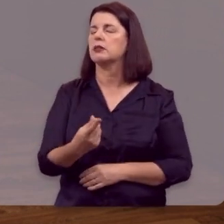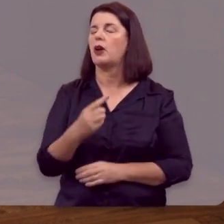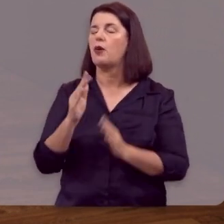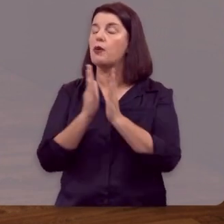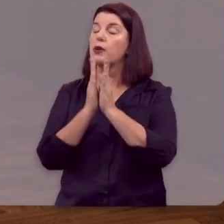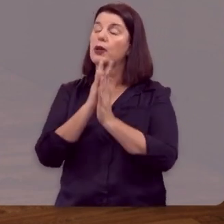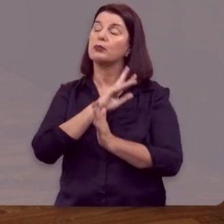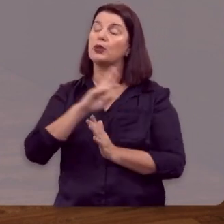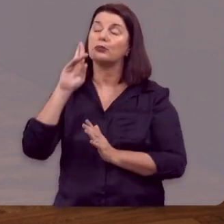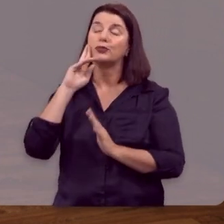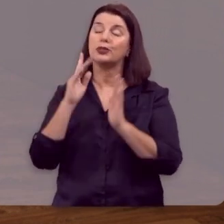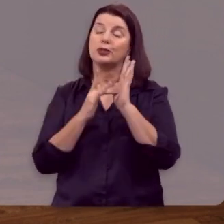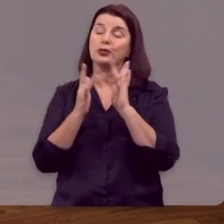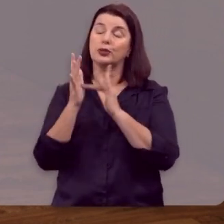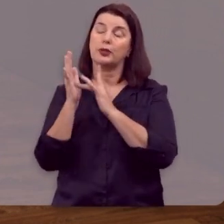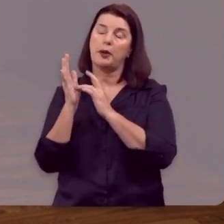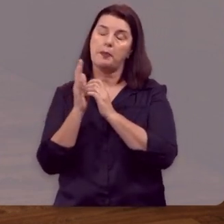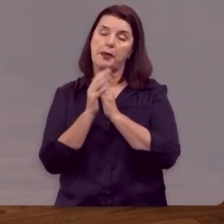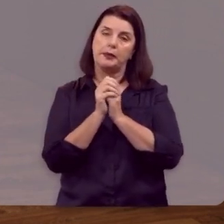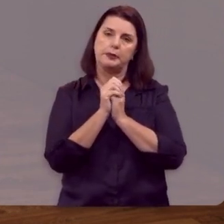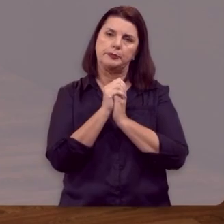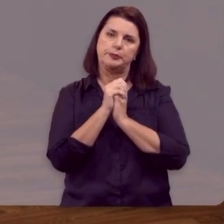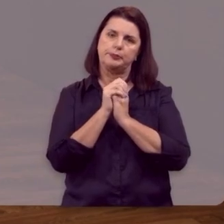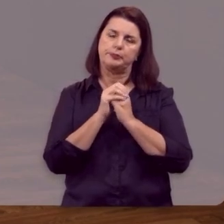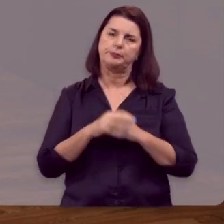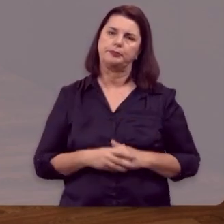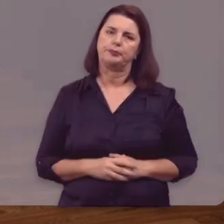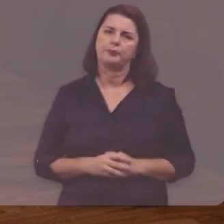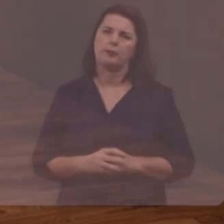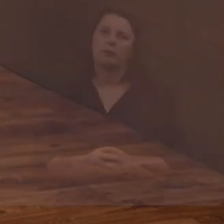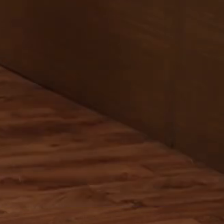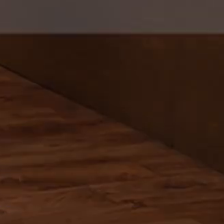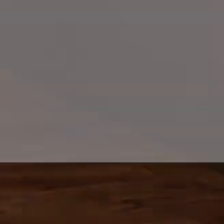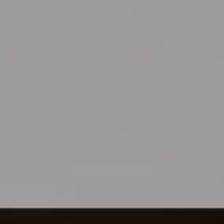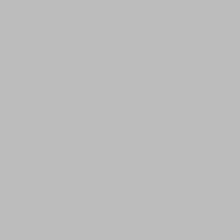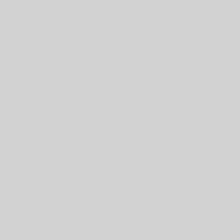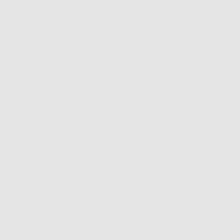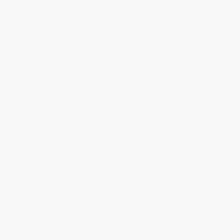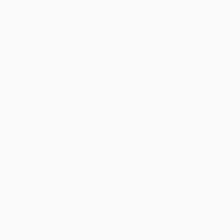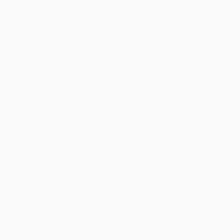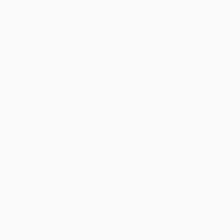da vida eterna. Oramos em nome de Jesus. Amém.